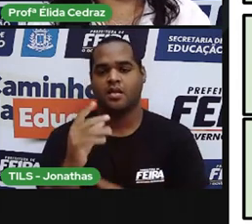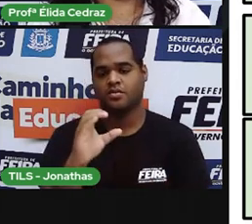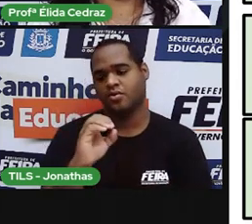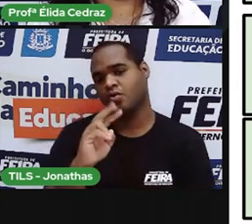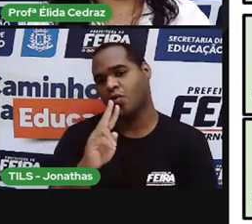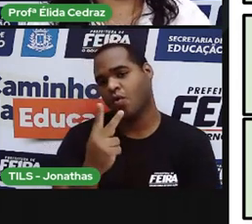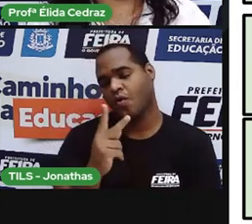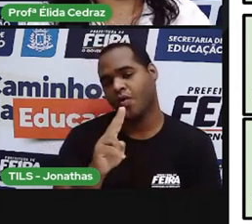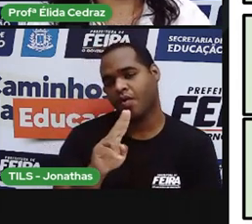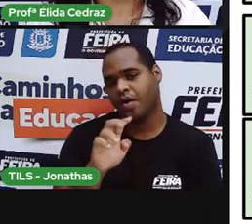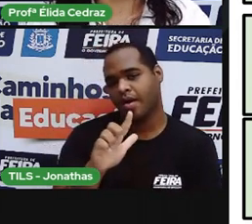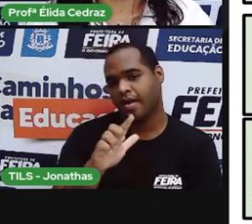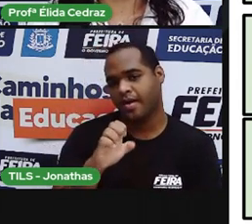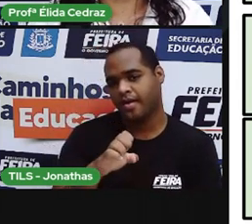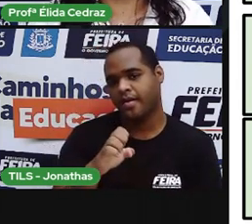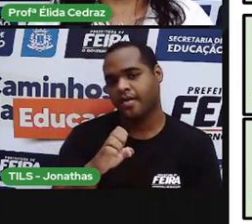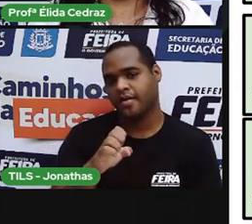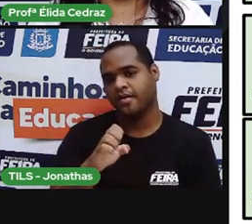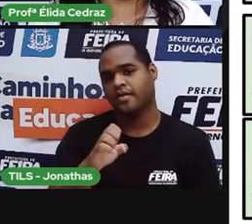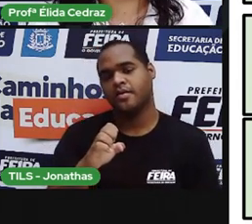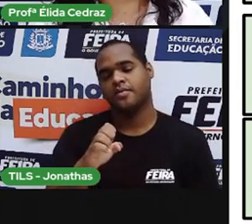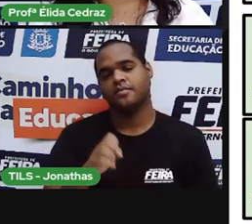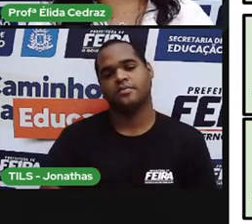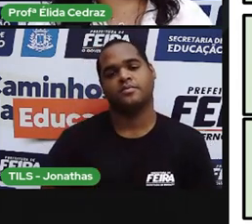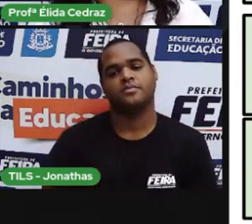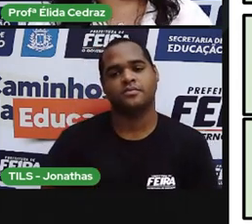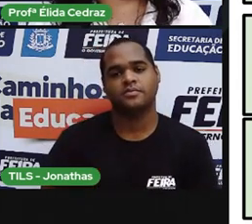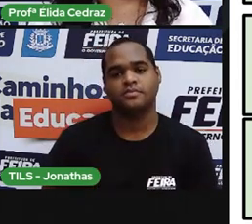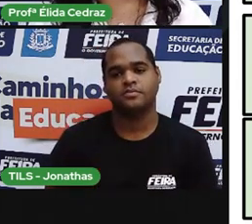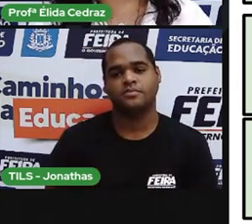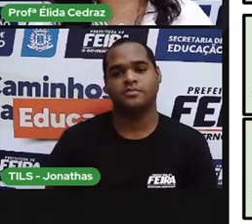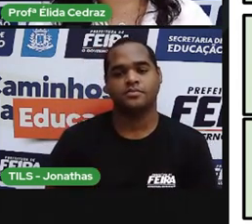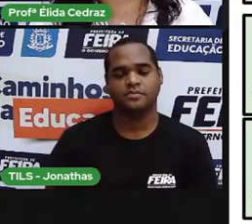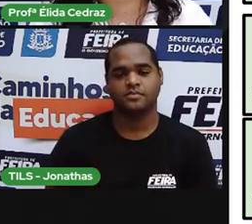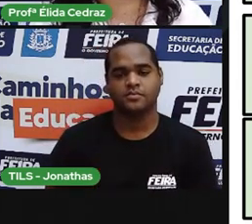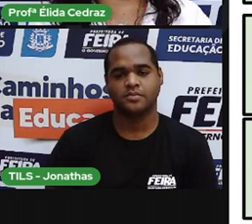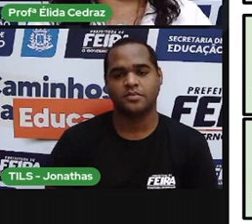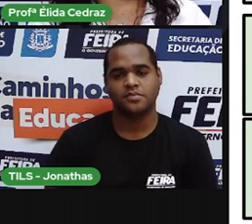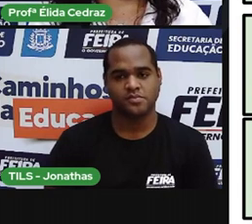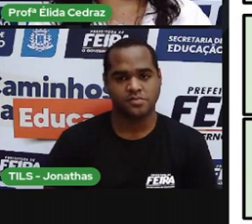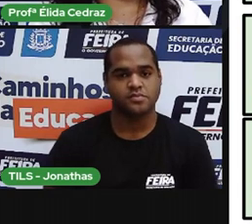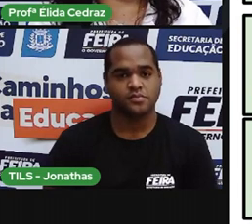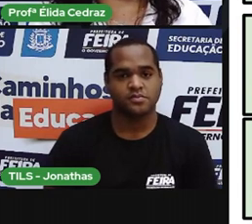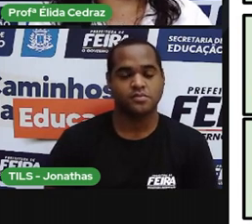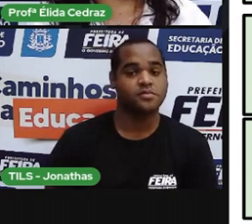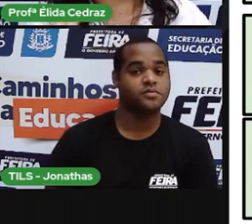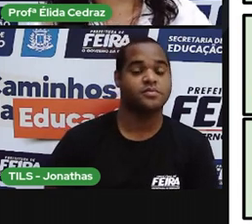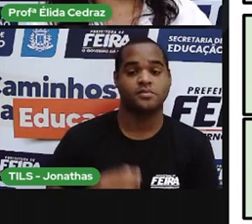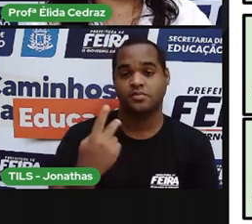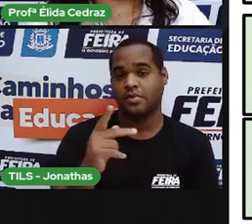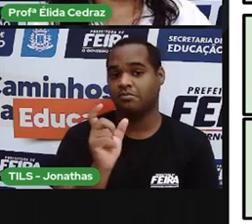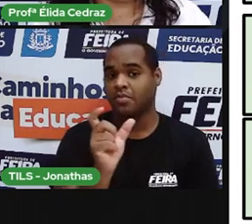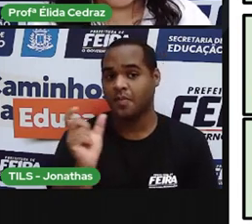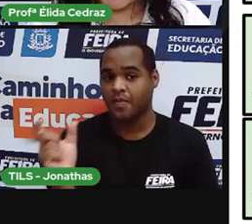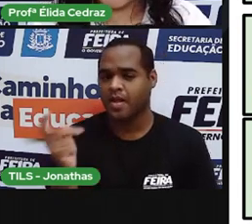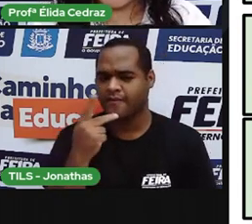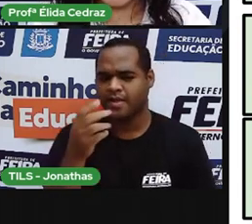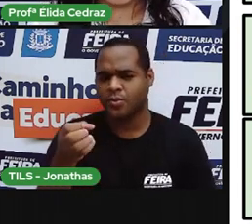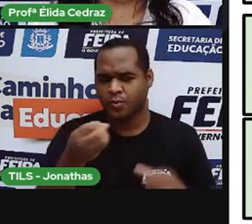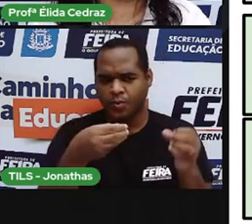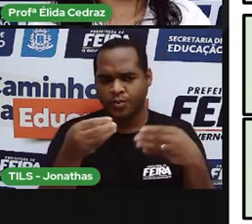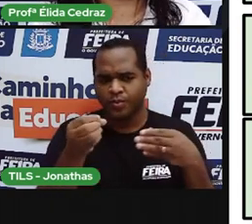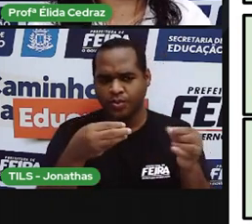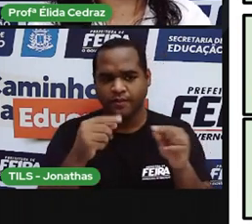chulé. Nós vamos agora fazer a mesma coisa. Formar palavras novas, trocando